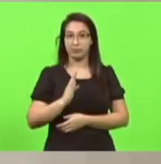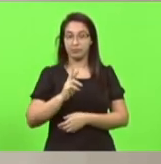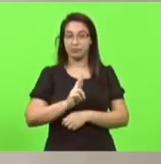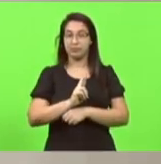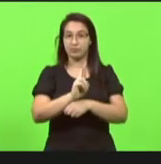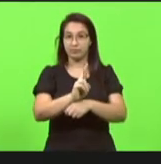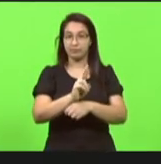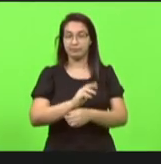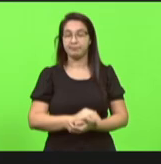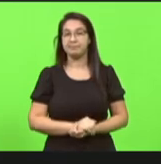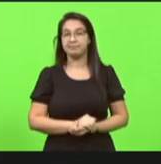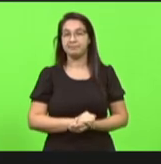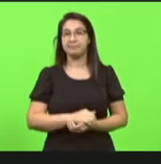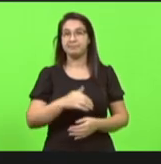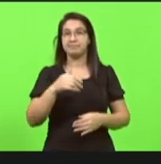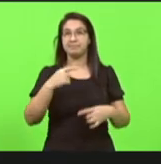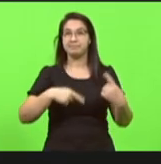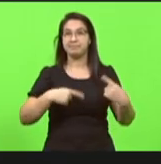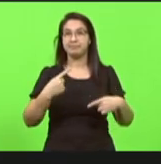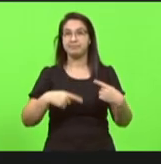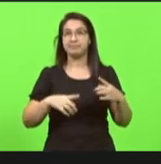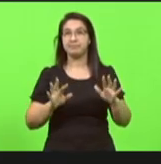Não havendo quem queira discutir, em votação?